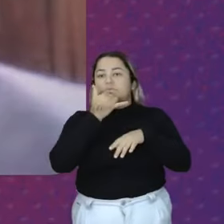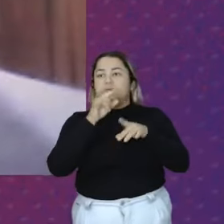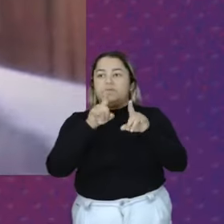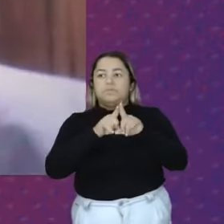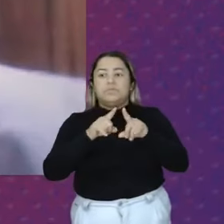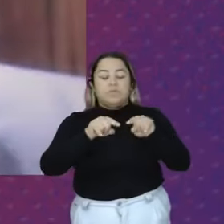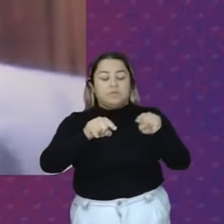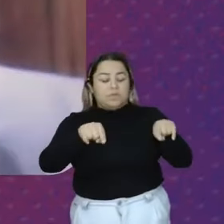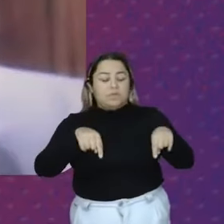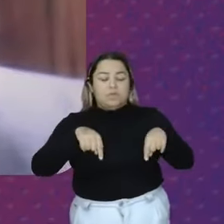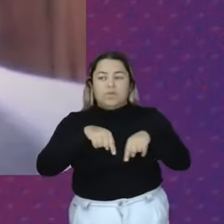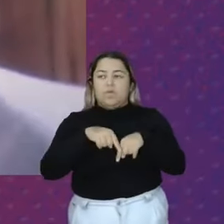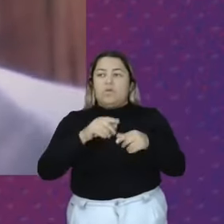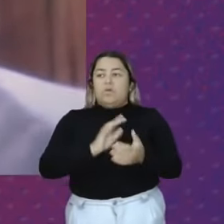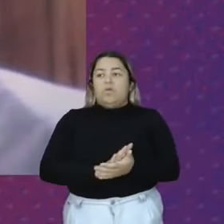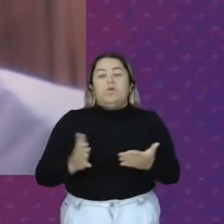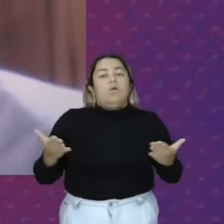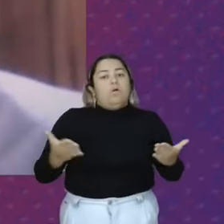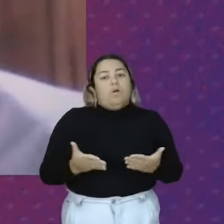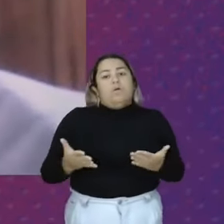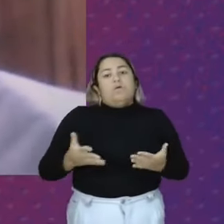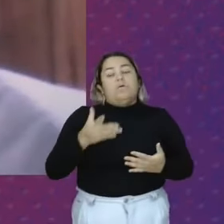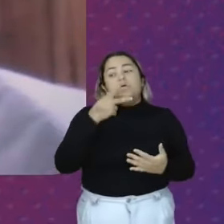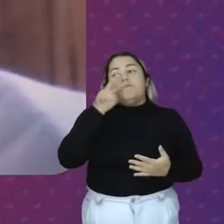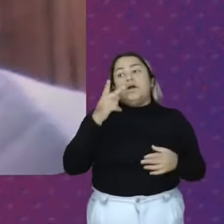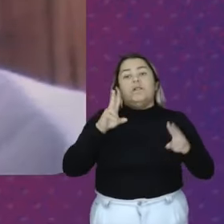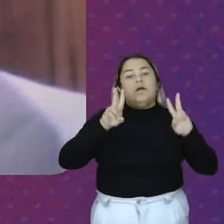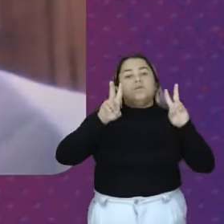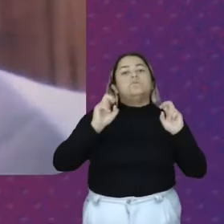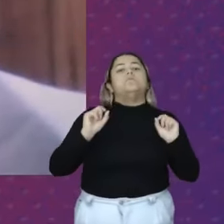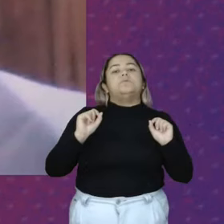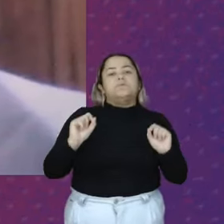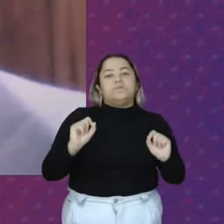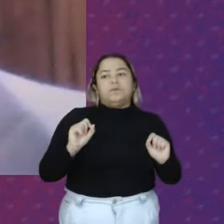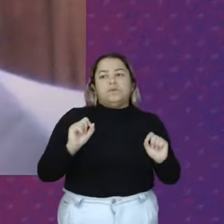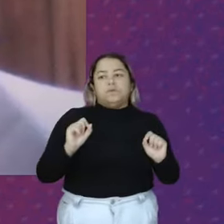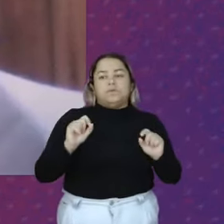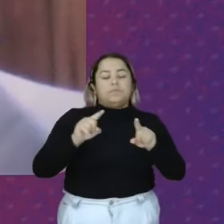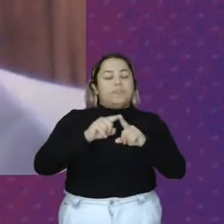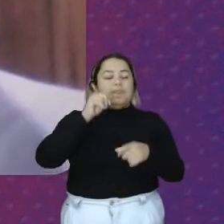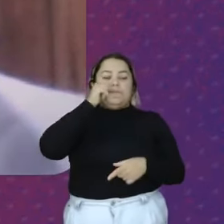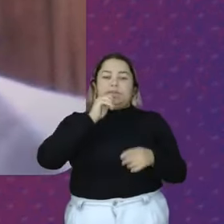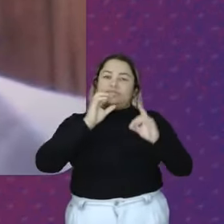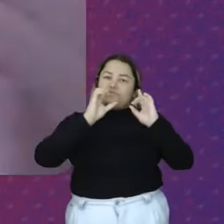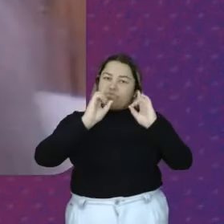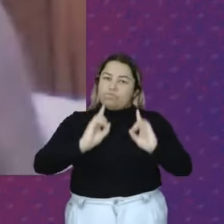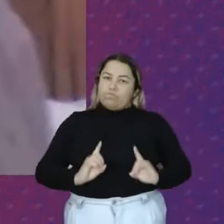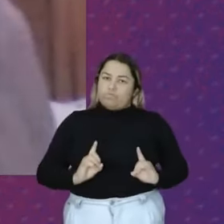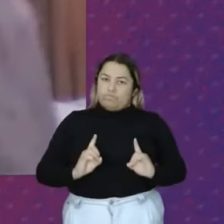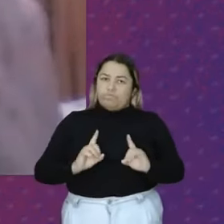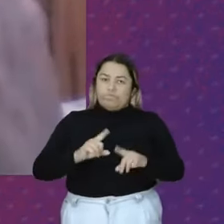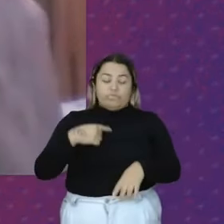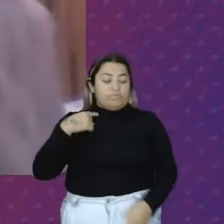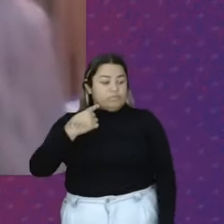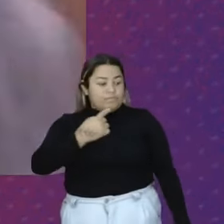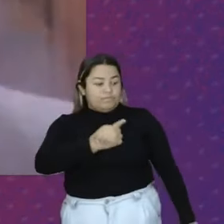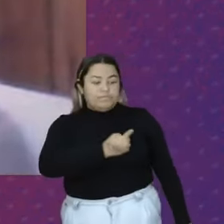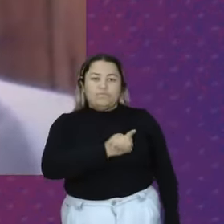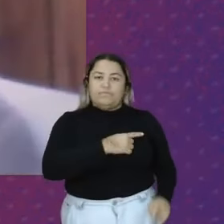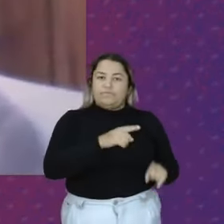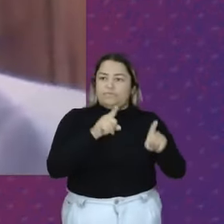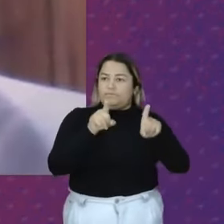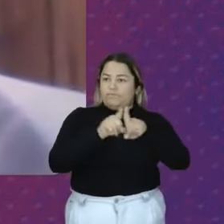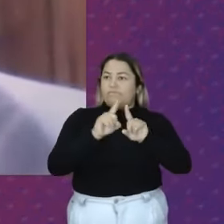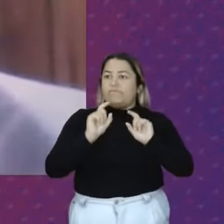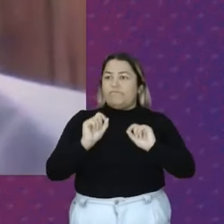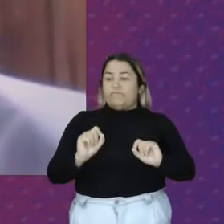eu eu vou hoje eu vou falar com vocês sobre o que que é mulher com deficiência Quais são os nossos eh como é que S